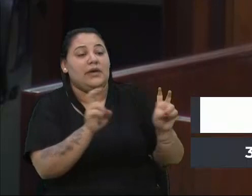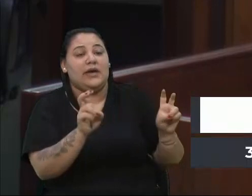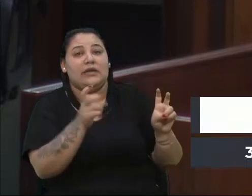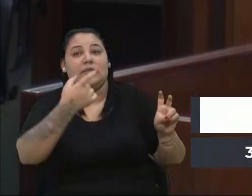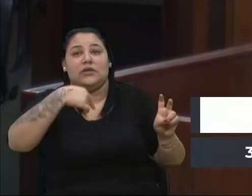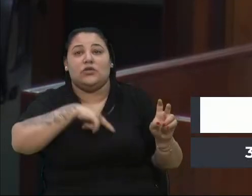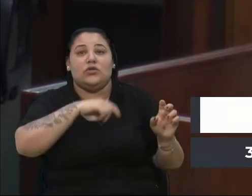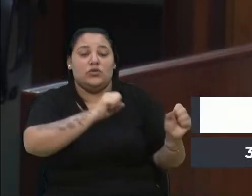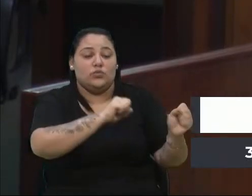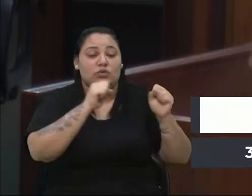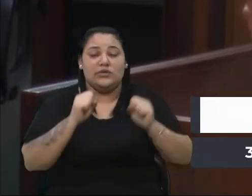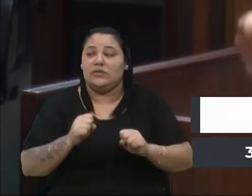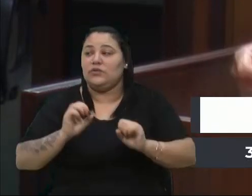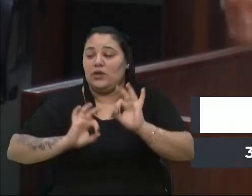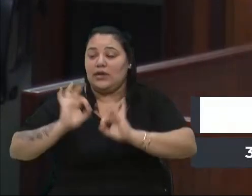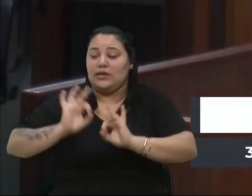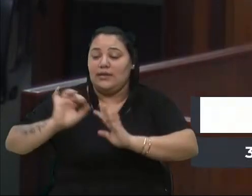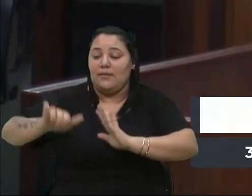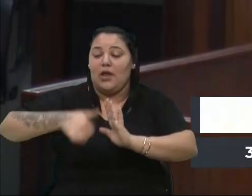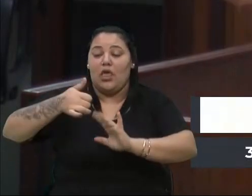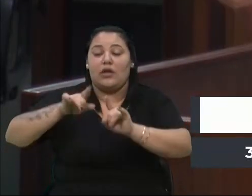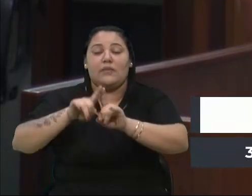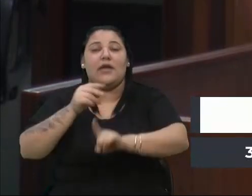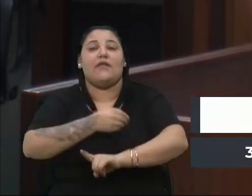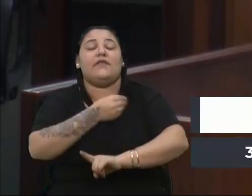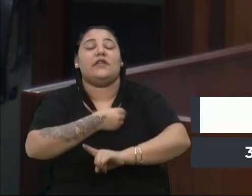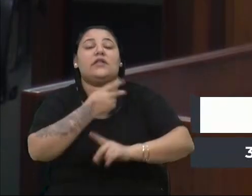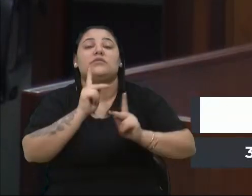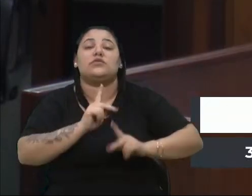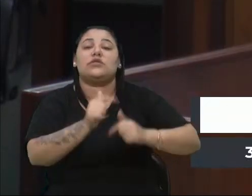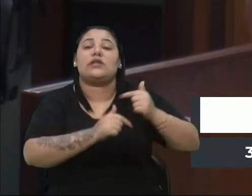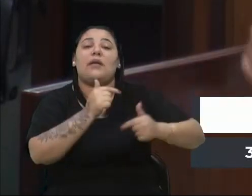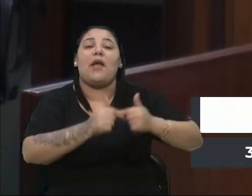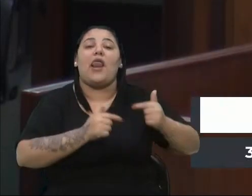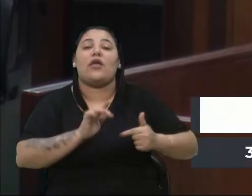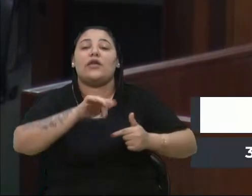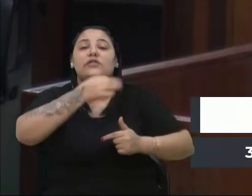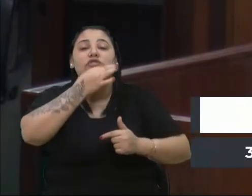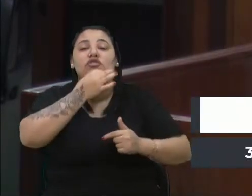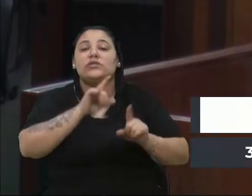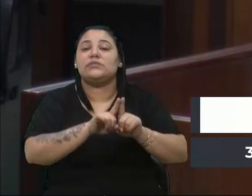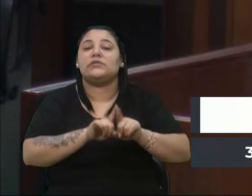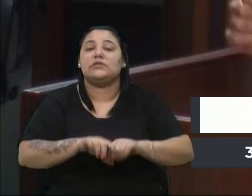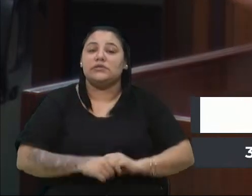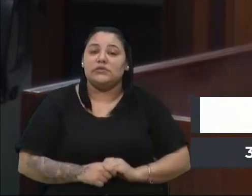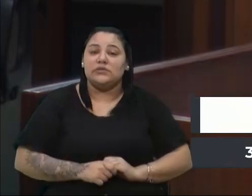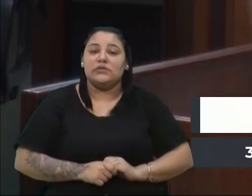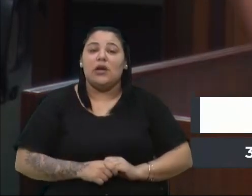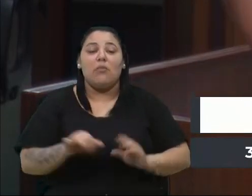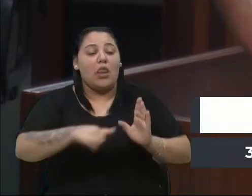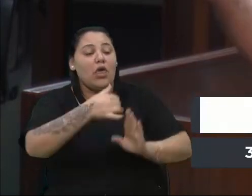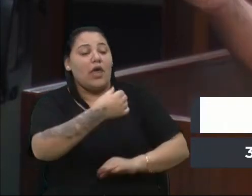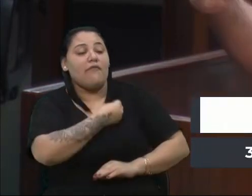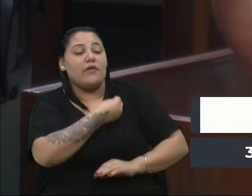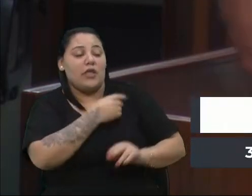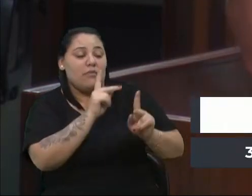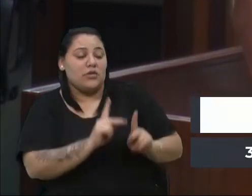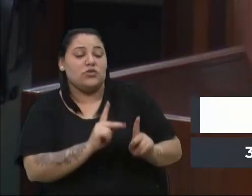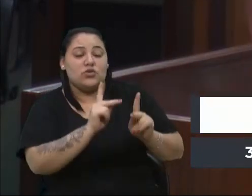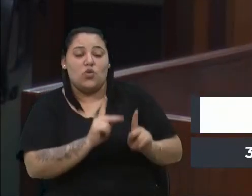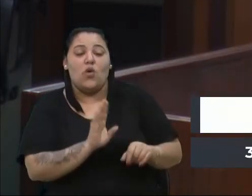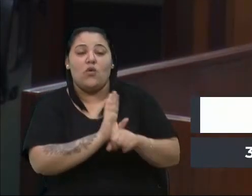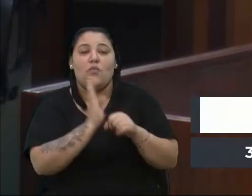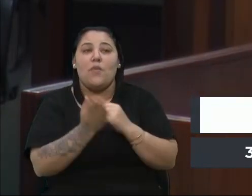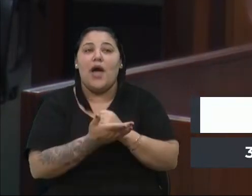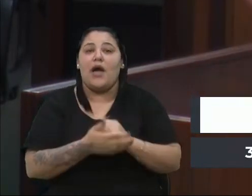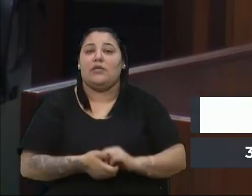possamos formatar, melhorar a vida do trabalhador, melhorar a vida da pessoa do bairro, melhorar